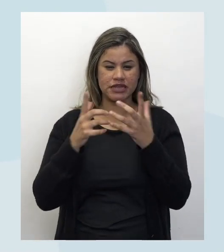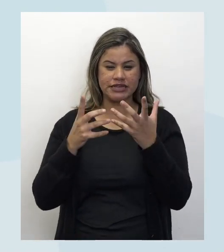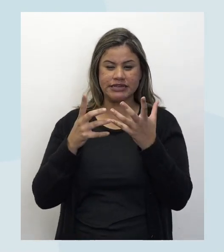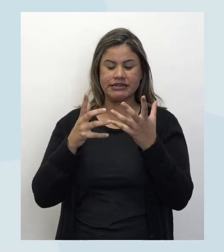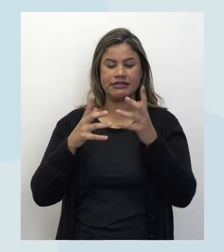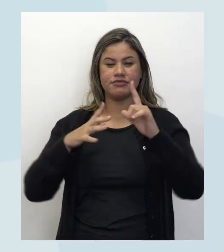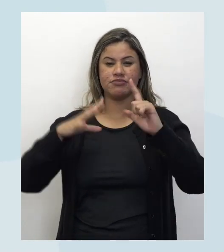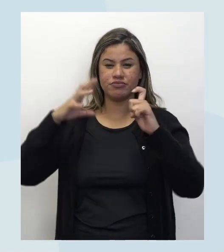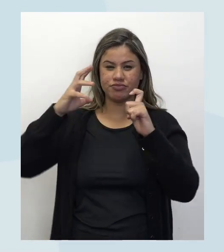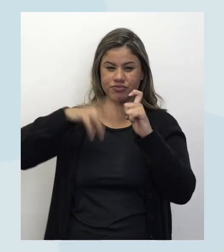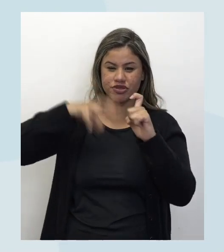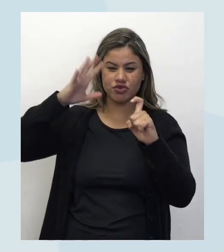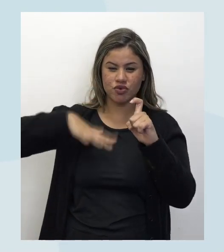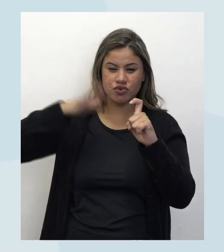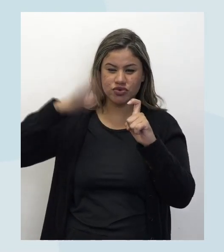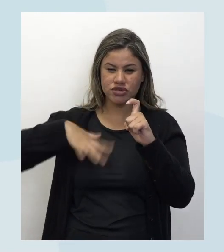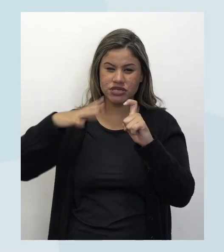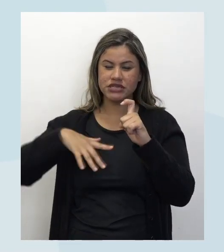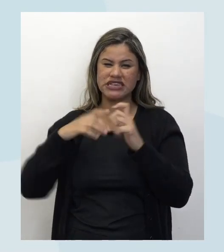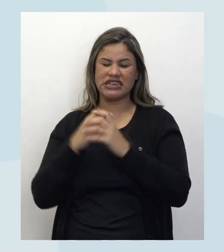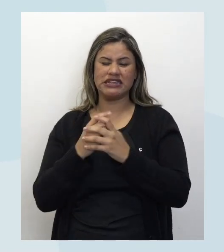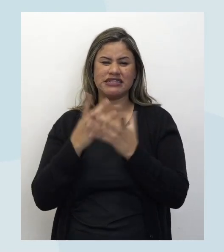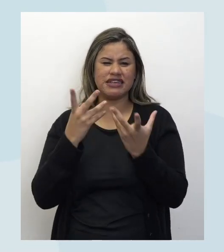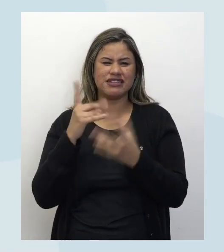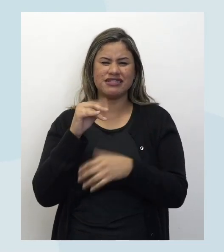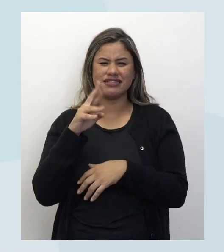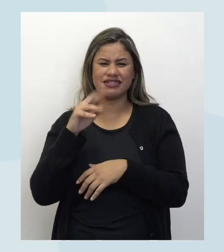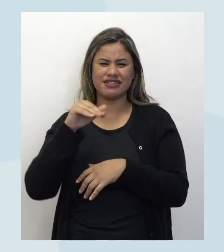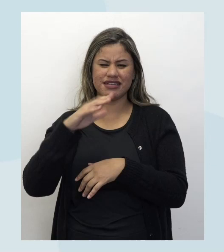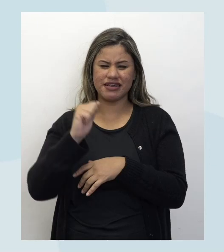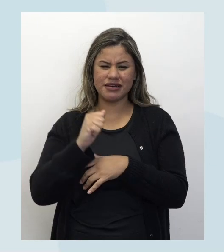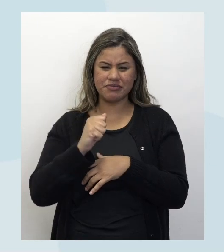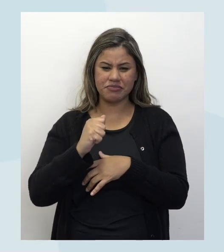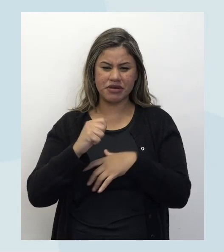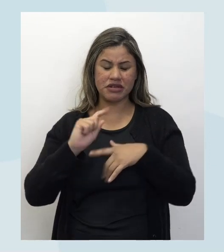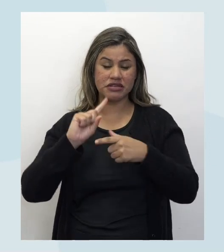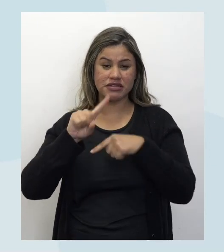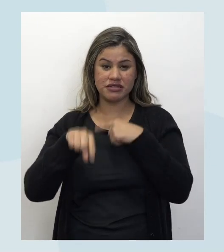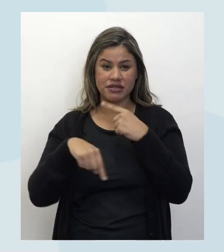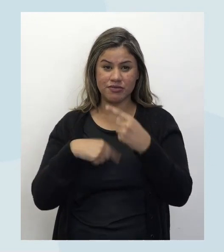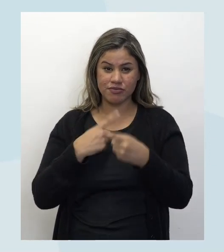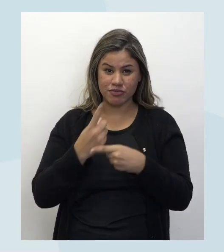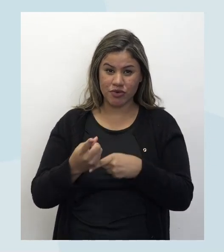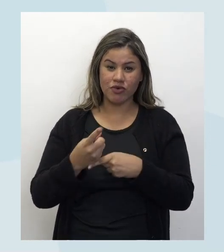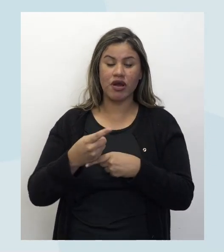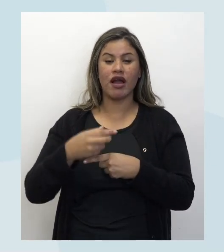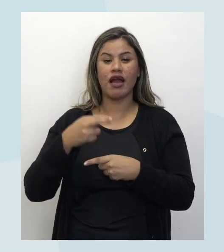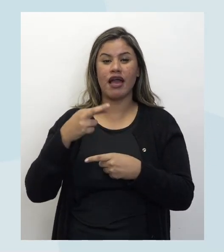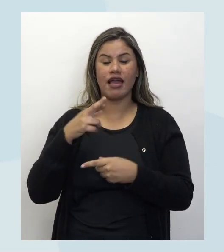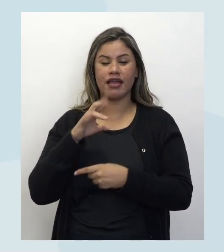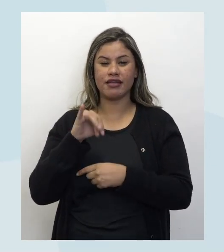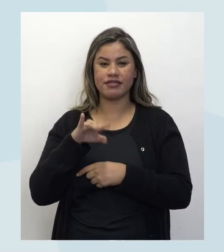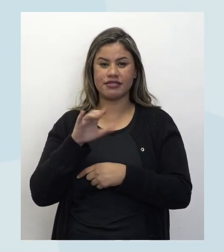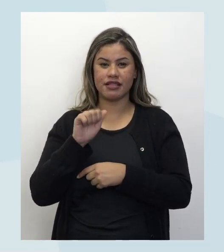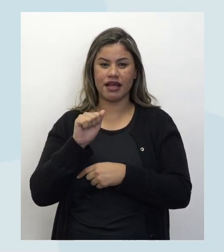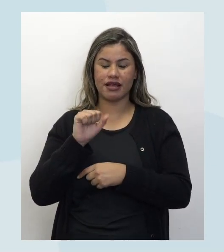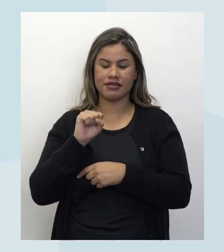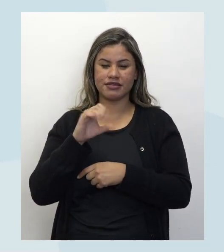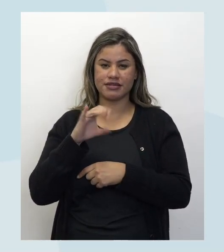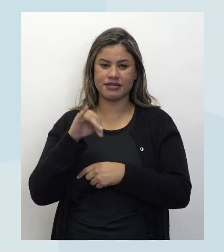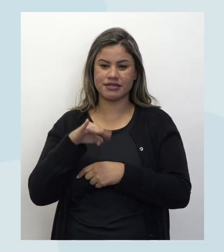né, a escultura, esse valor depois inclusive foi resgatado lá no Renascimento, que vocês já devem ter